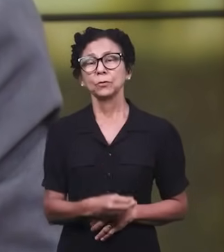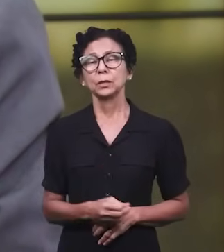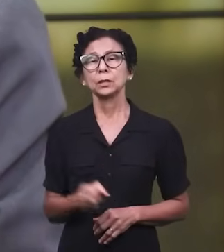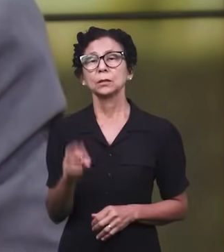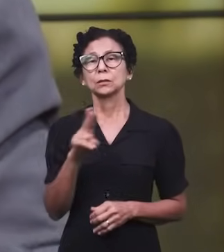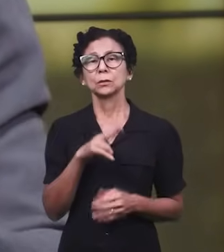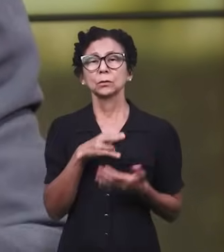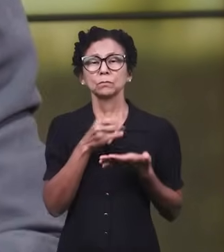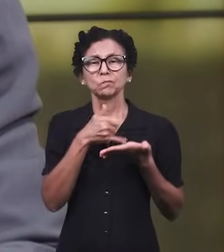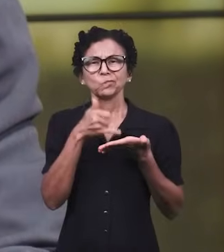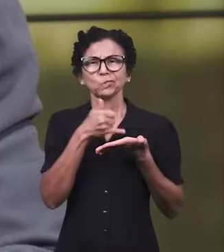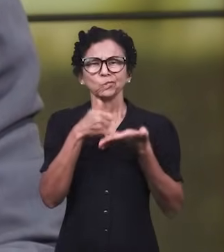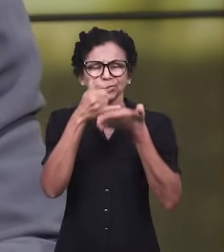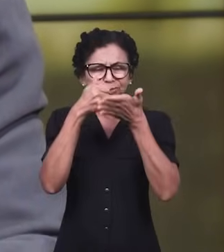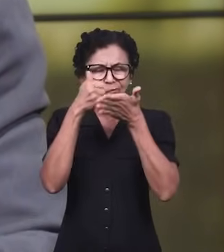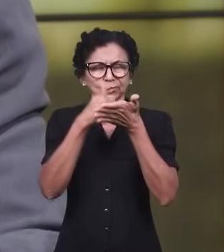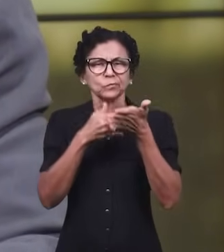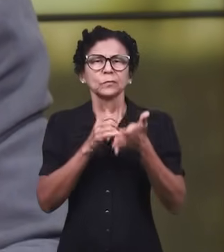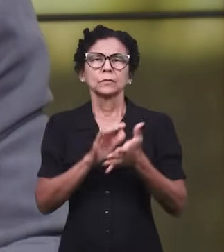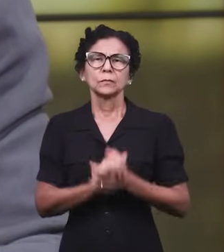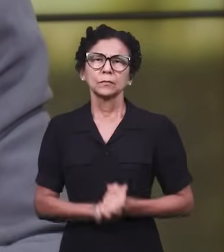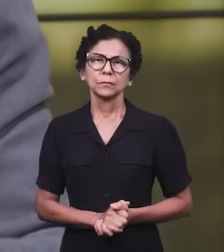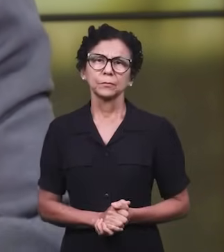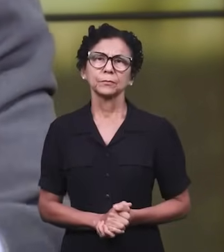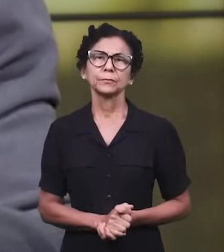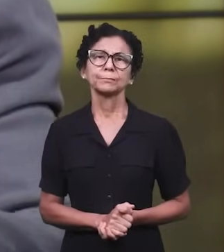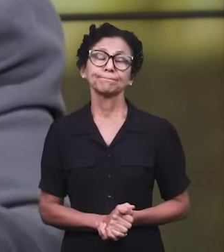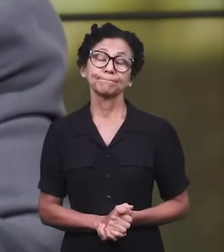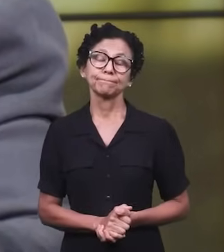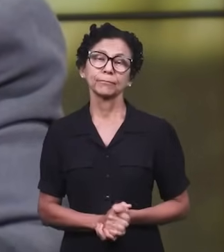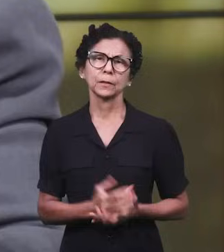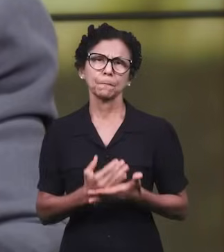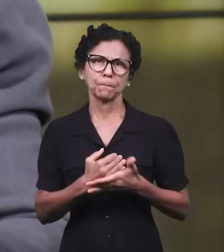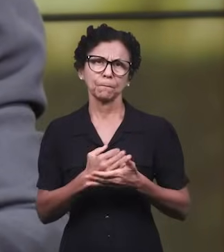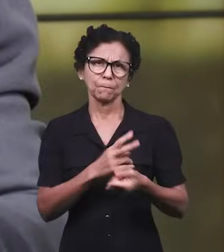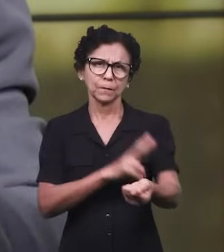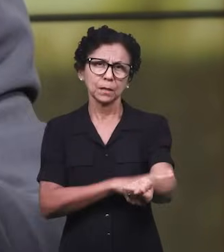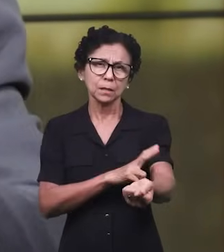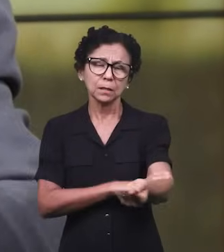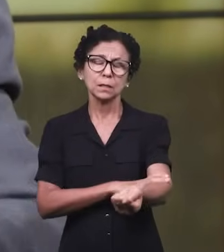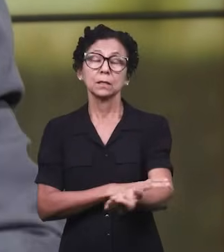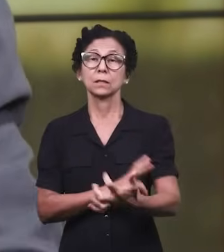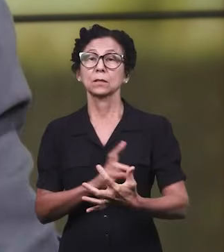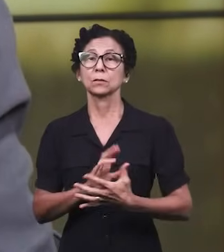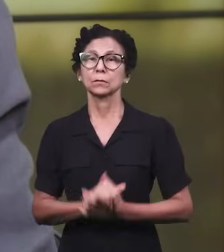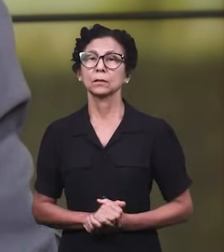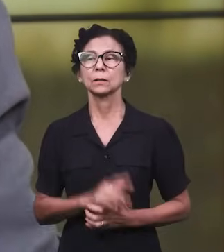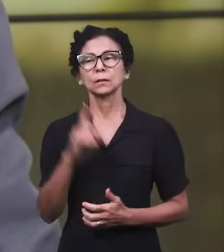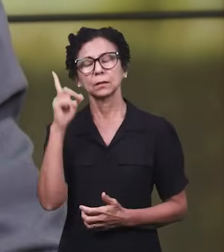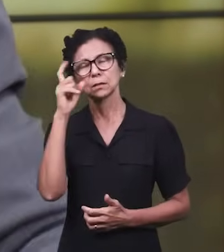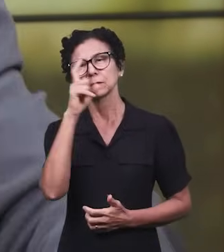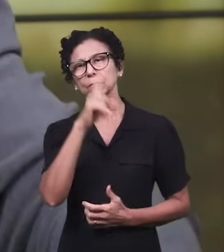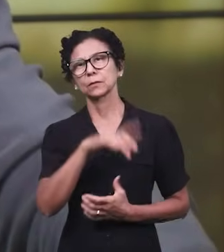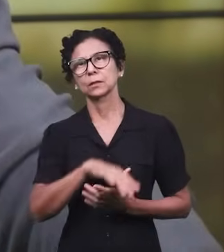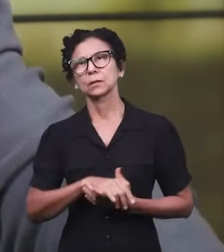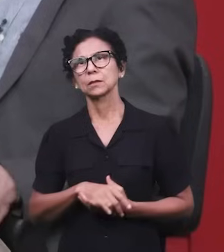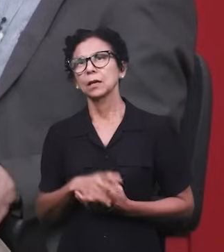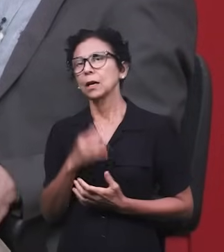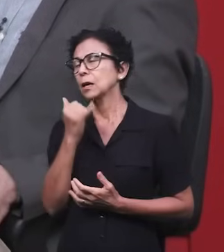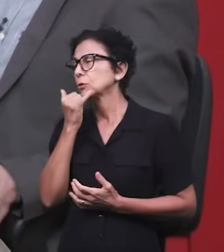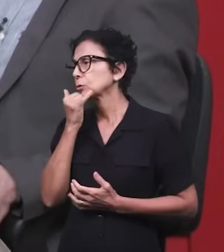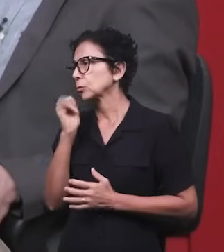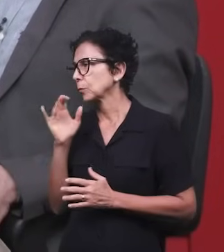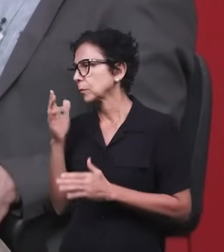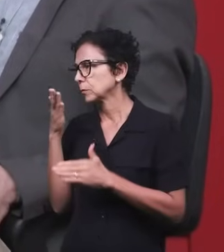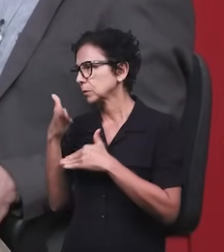mas abraçarmos, orarmos juntos para que a vitória que vai chegar nós possamos nos alegrar também com ela. Fernando, desculpa, eu